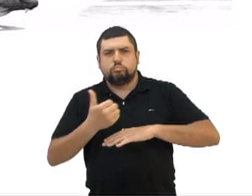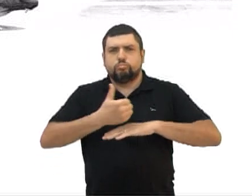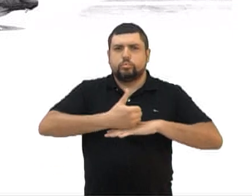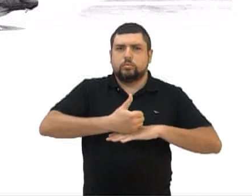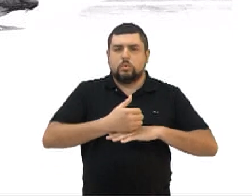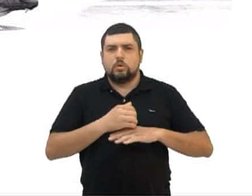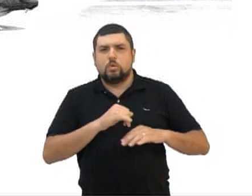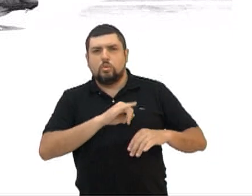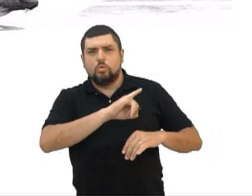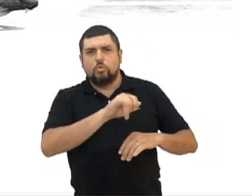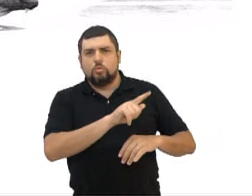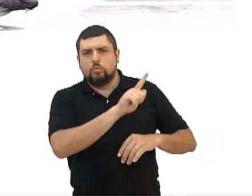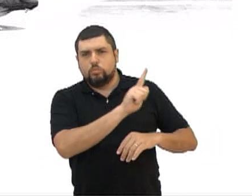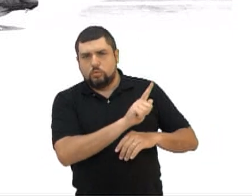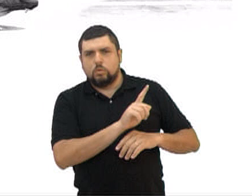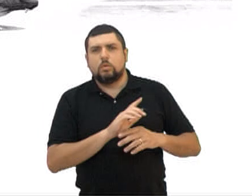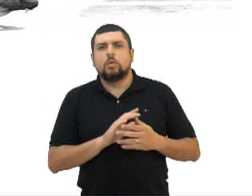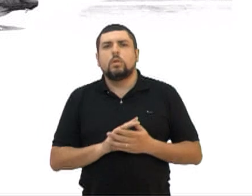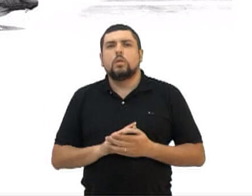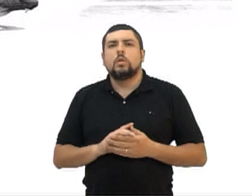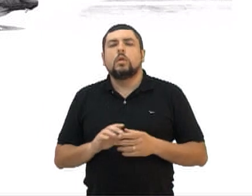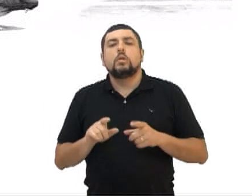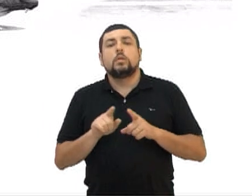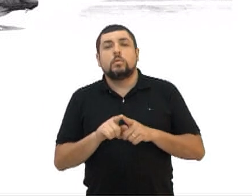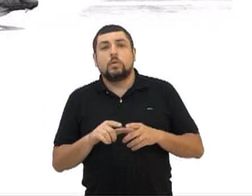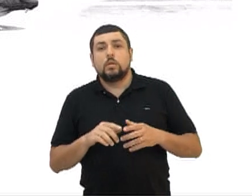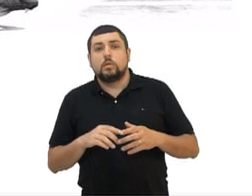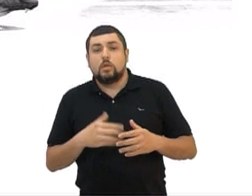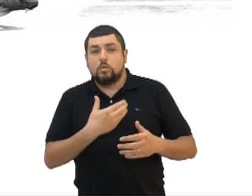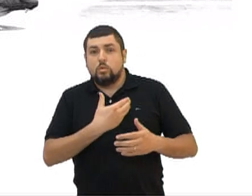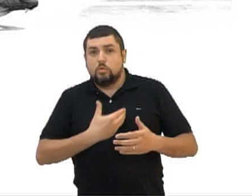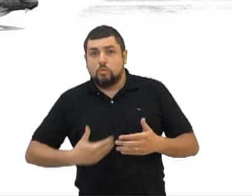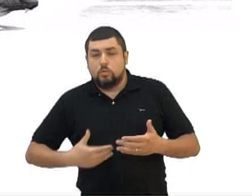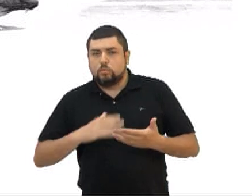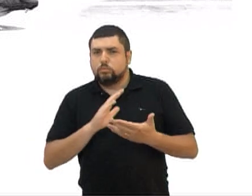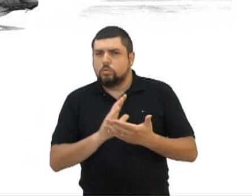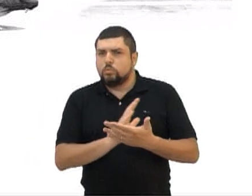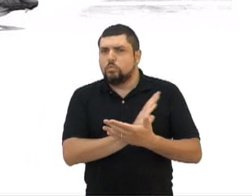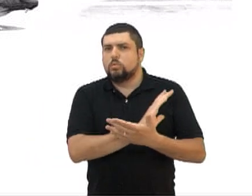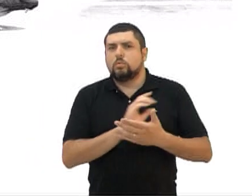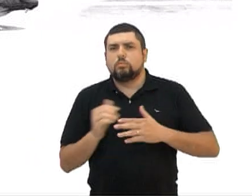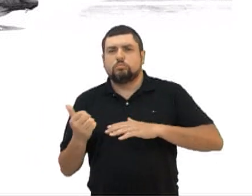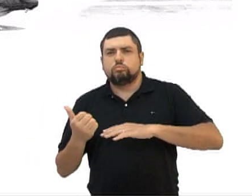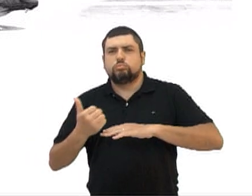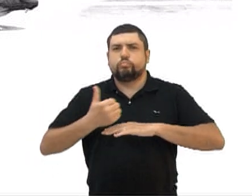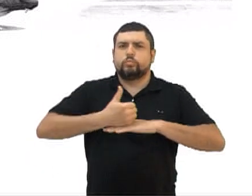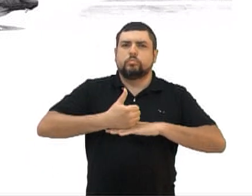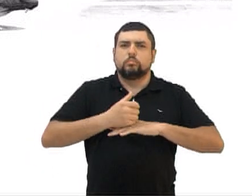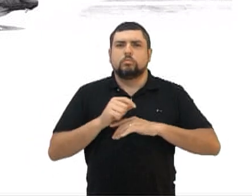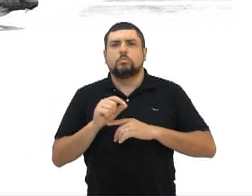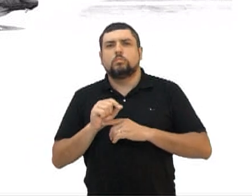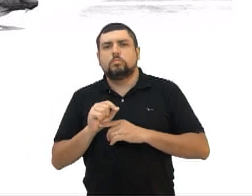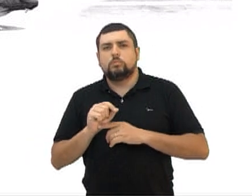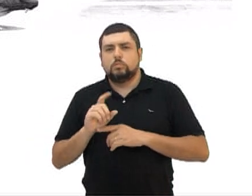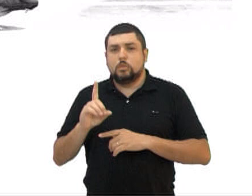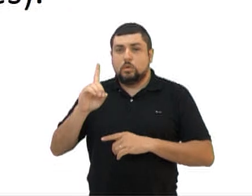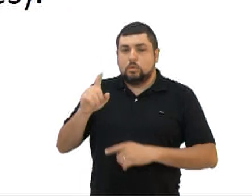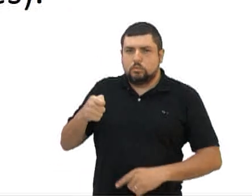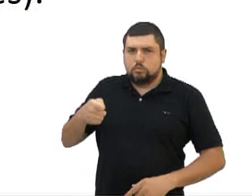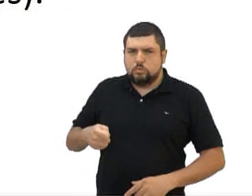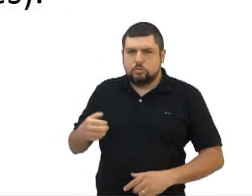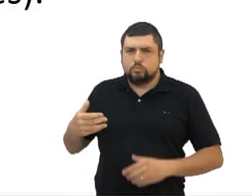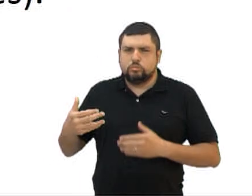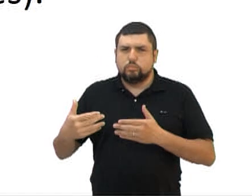Goulart, e a queda desse governo fez com que se instaurasse a ditadura, que perdurou até o ano de 85.